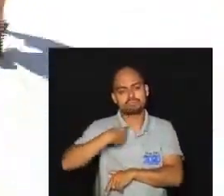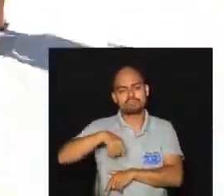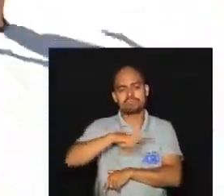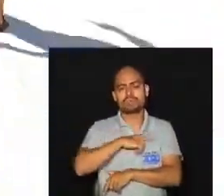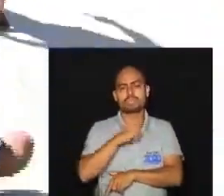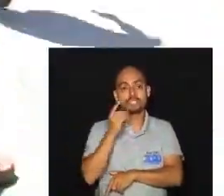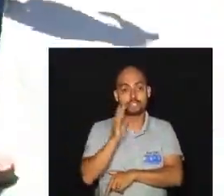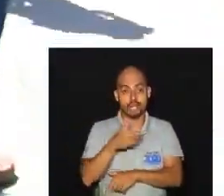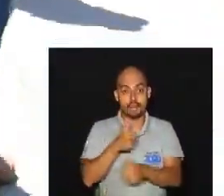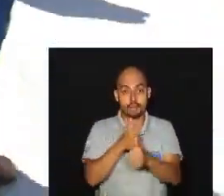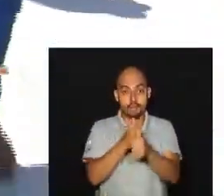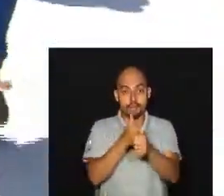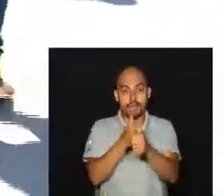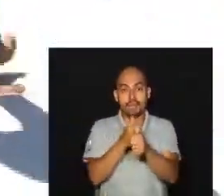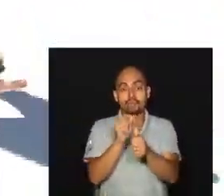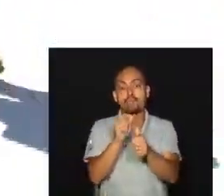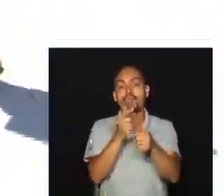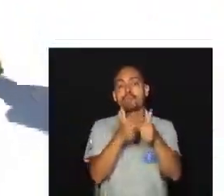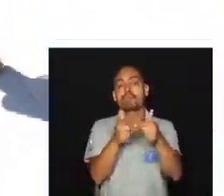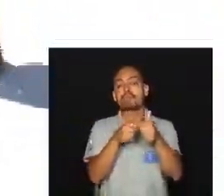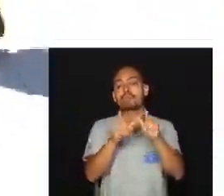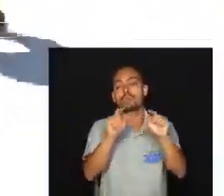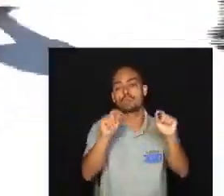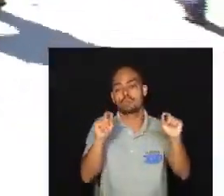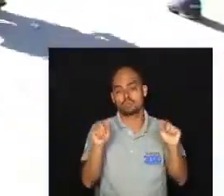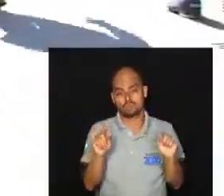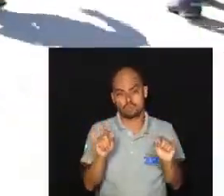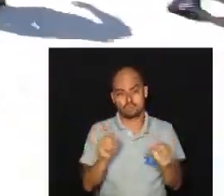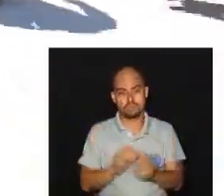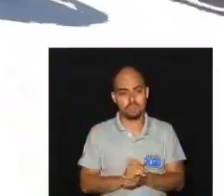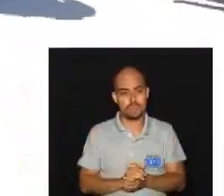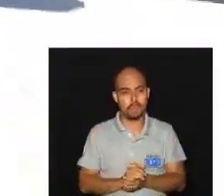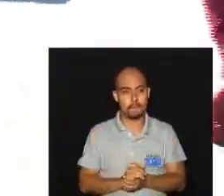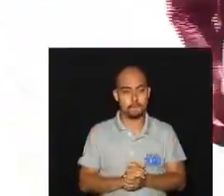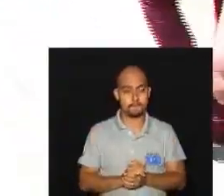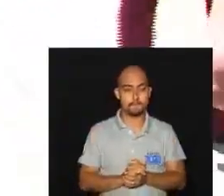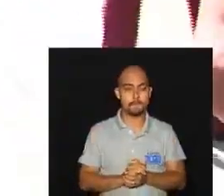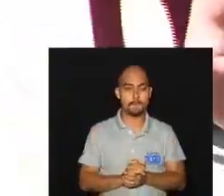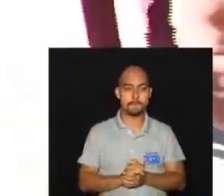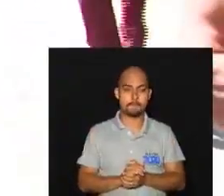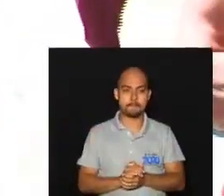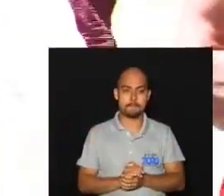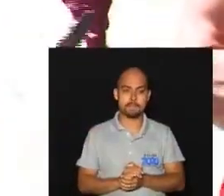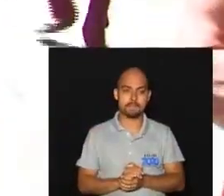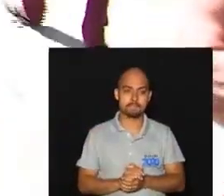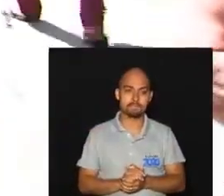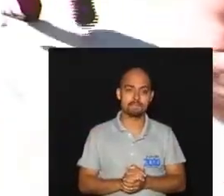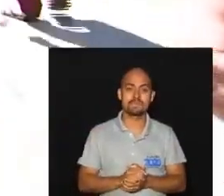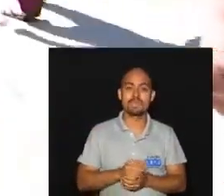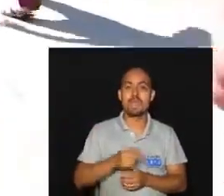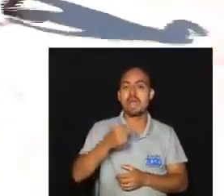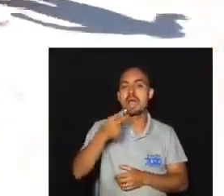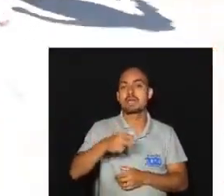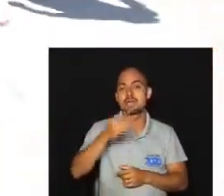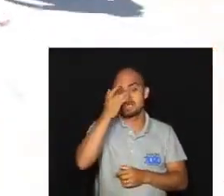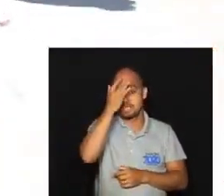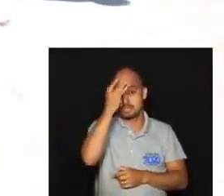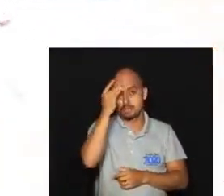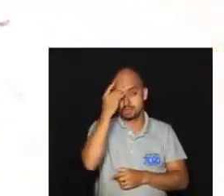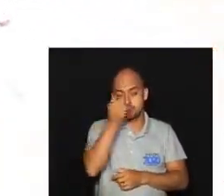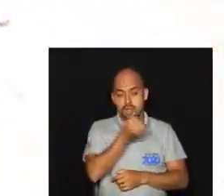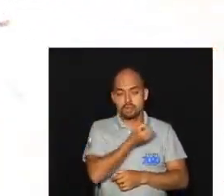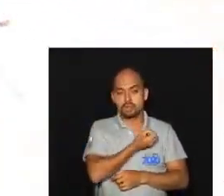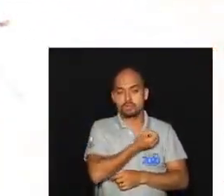perto de uma sessão, mas o problema aqui é outro. Nós tivemos, Gabriel, aqui muita gente que teve a troca de sessão.